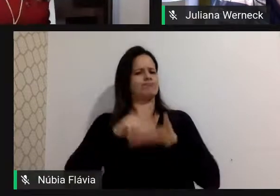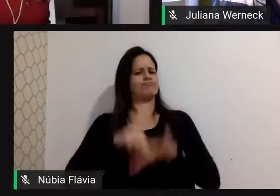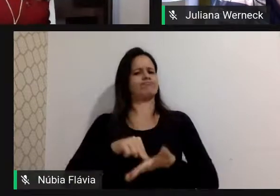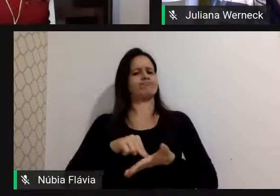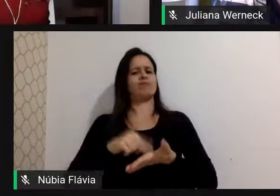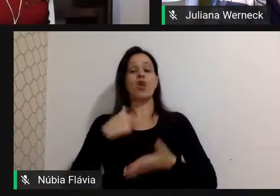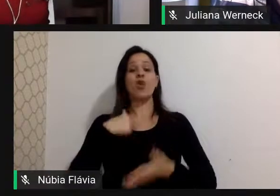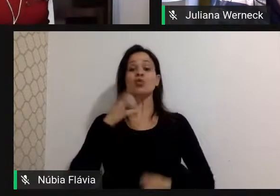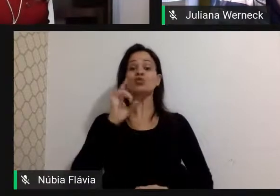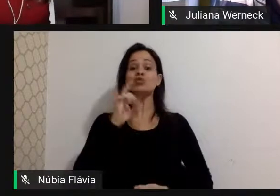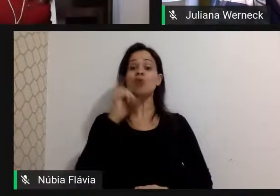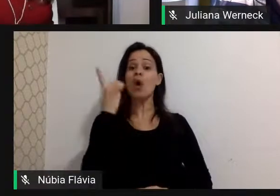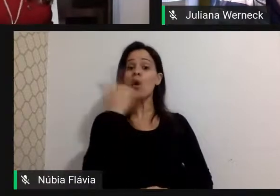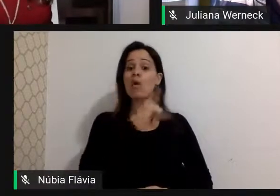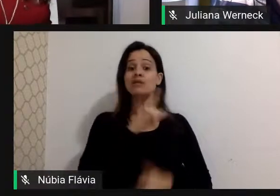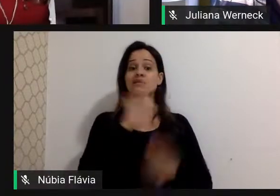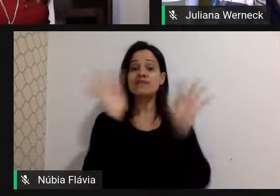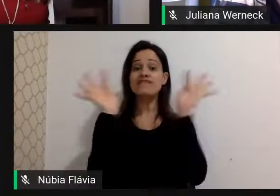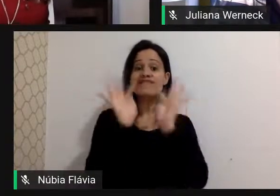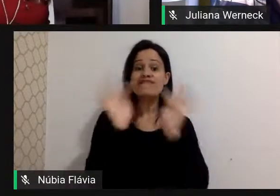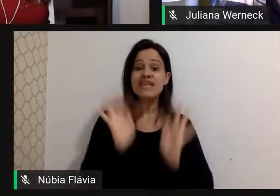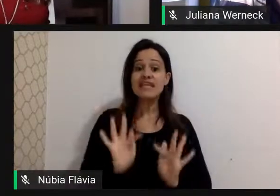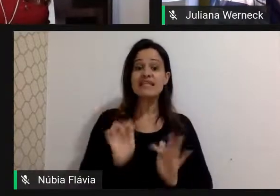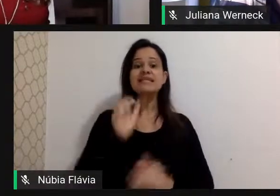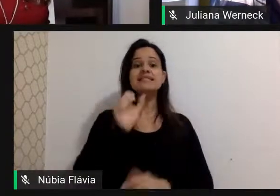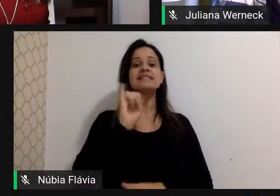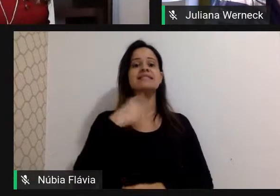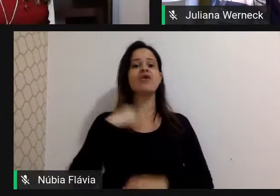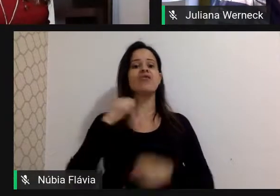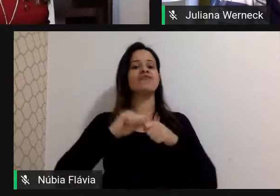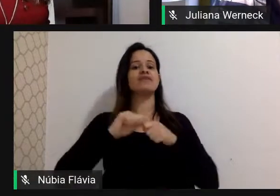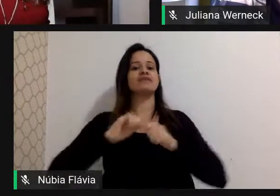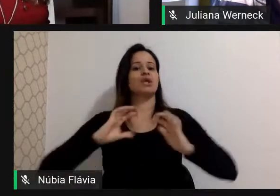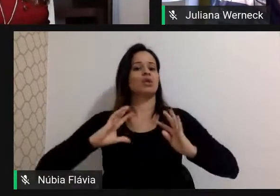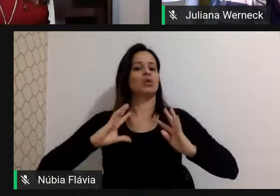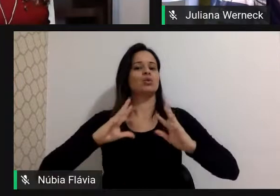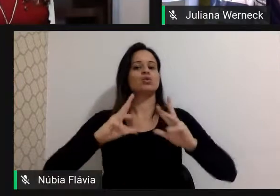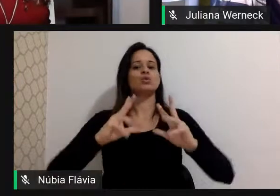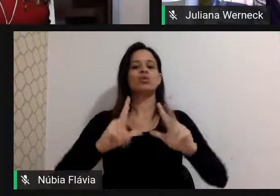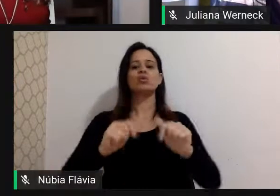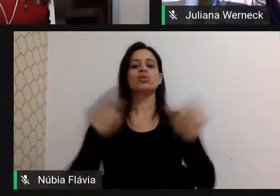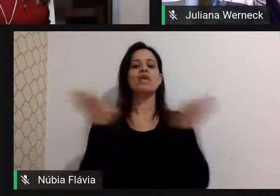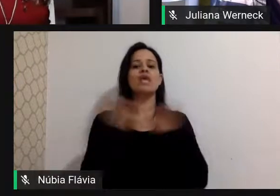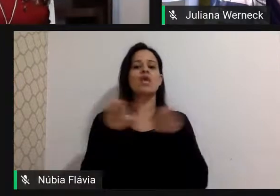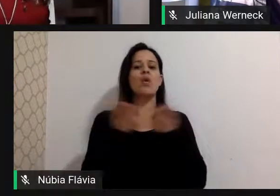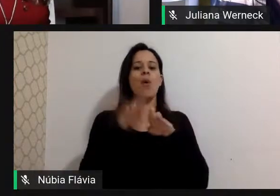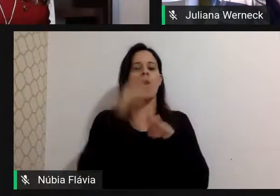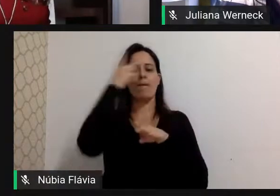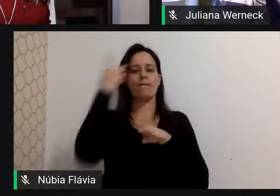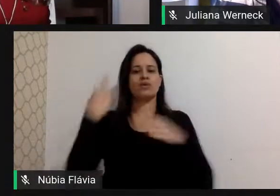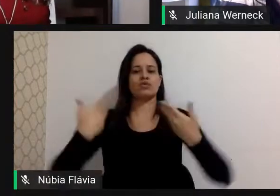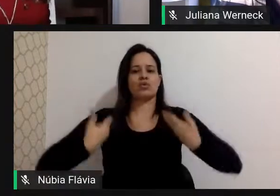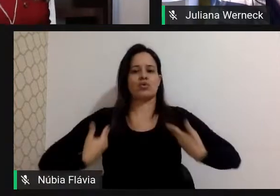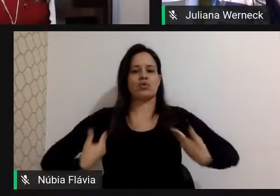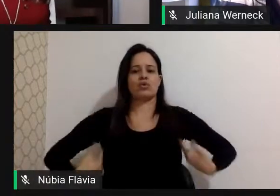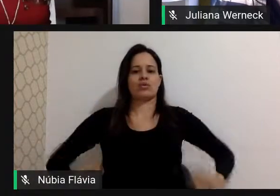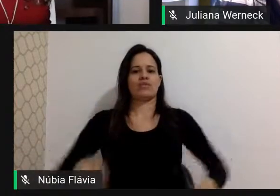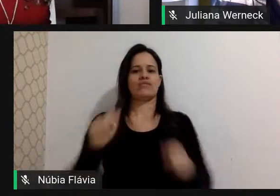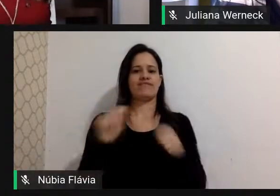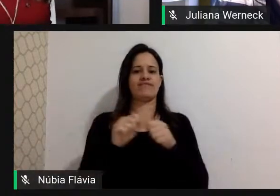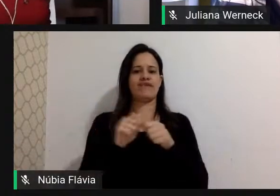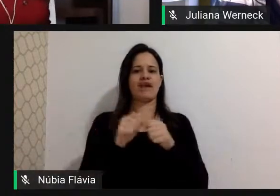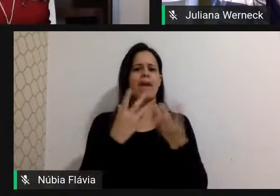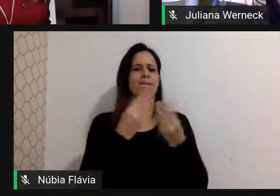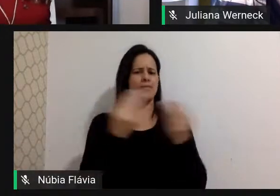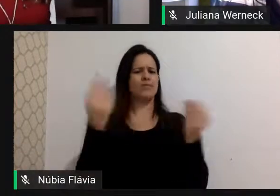seria completamente feliz o dia que eu fizesse tudo que uma pessoa com os 2 braços faz. Por mais que muita gente